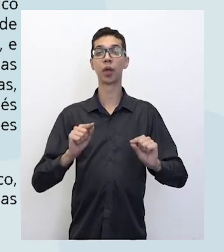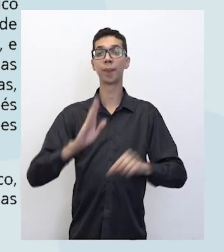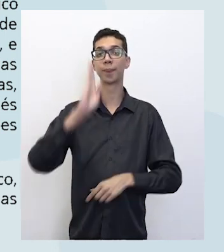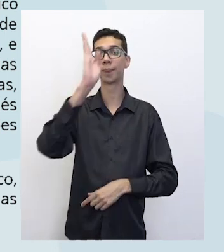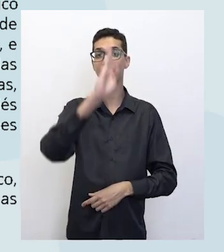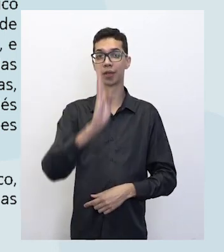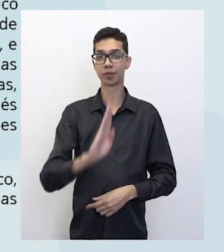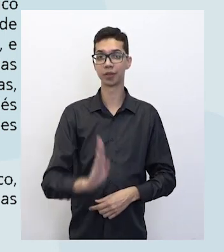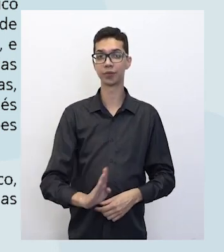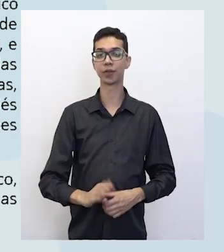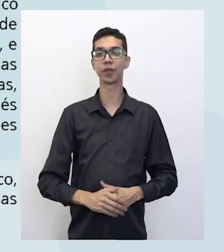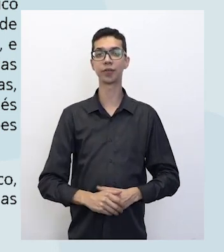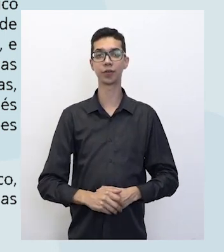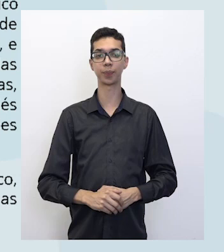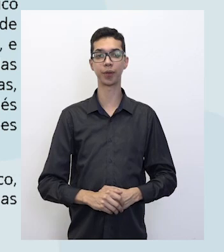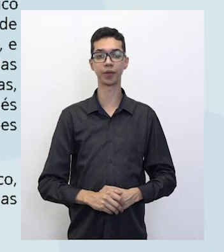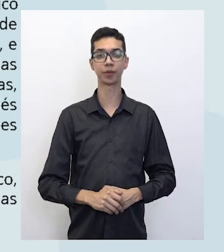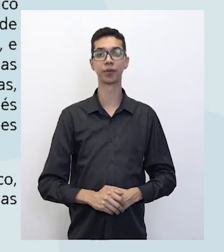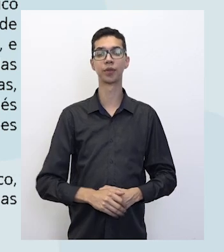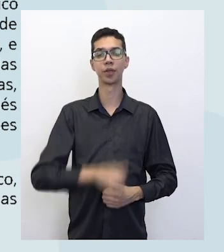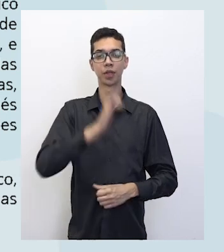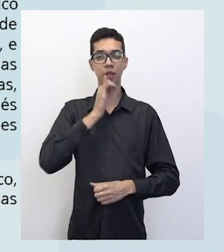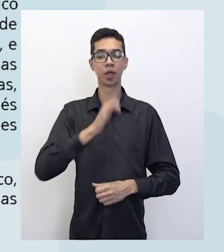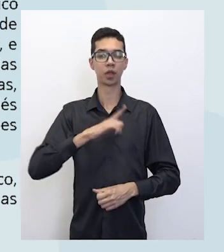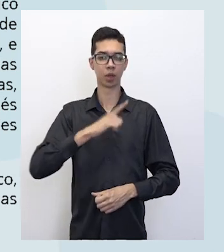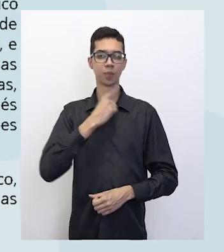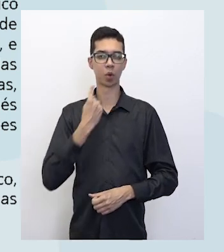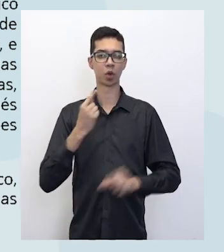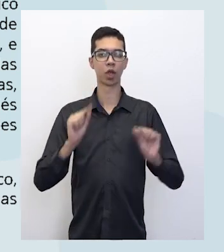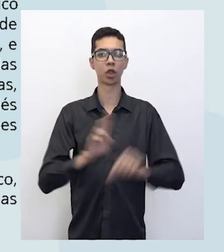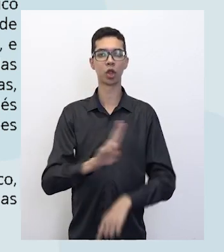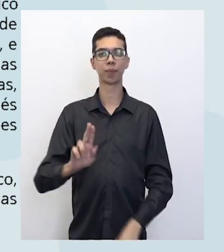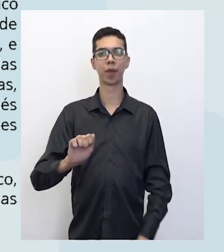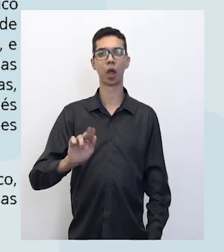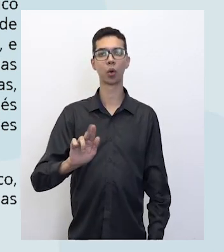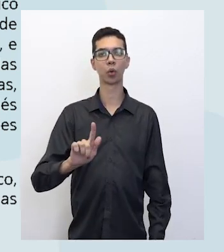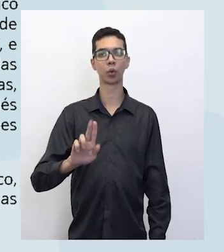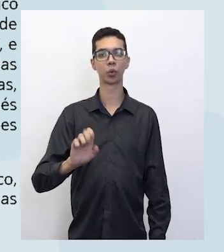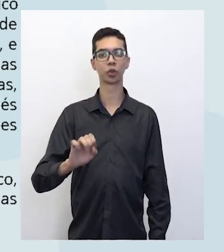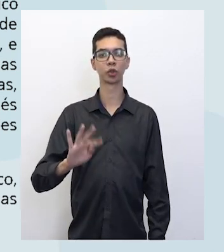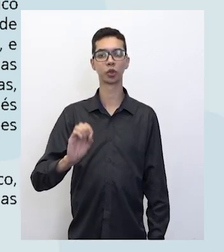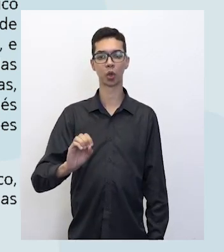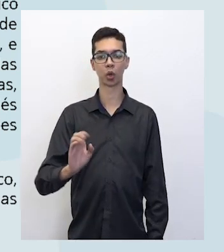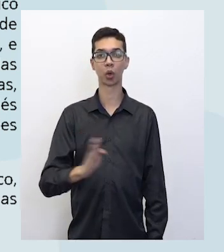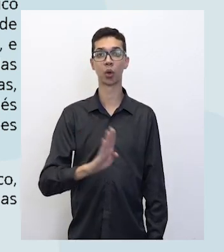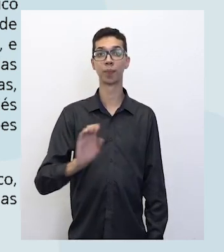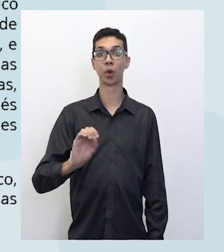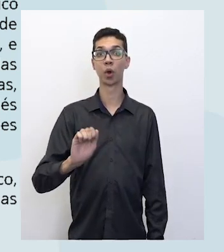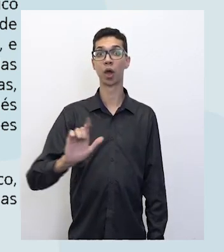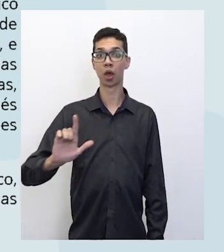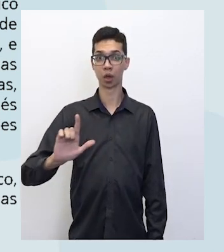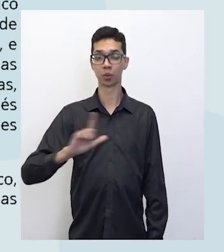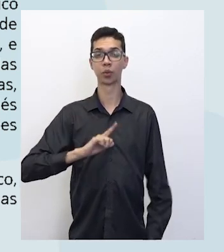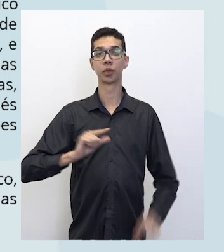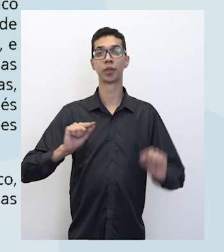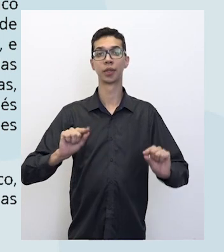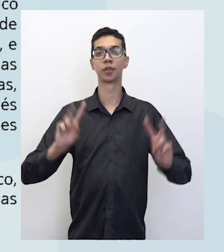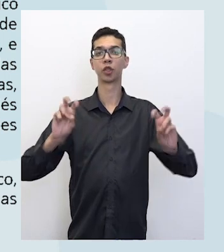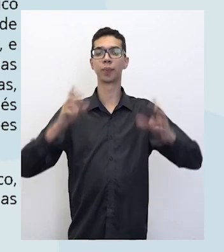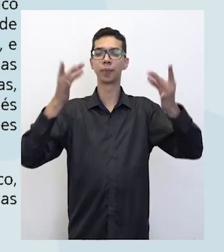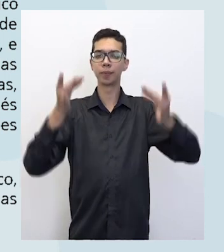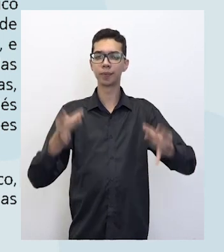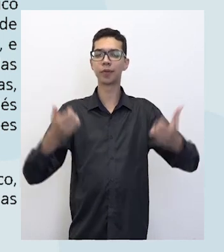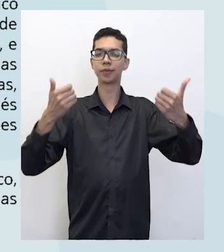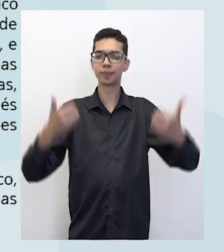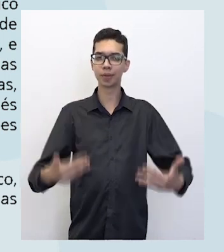pós-dramático foi o nosso dramaturgo, né, recentemente falecido, Augusto Boal, com o seu Teatro do Oprimido, onde ele traz toda essa questão